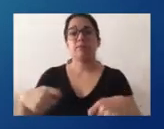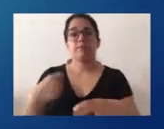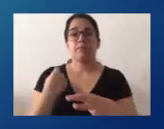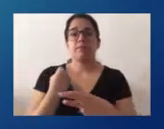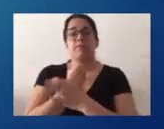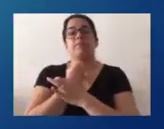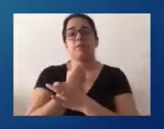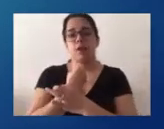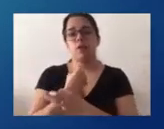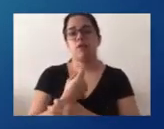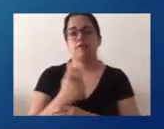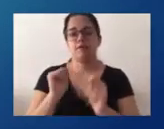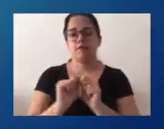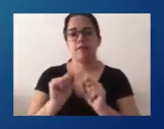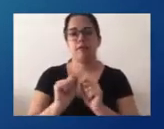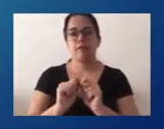algo que tem que estar ali, né,